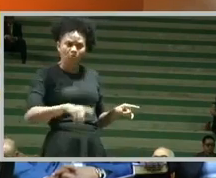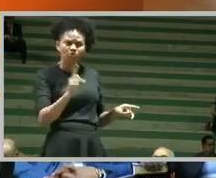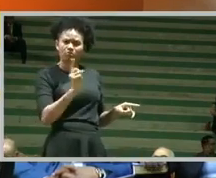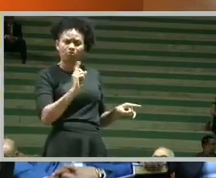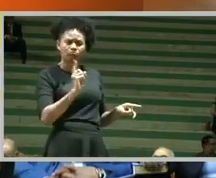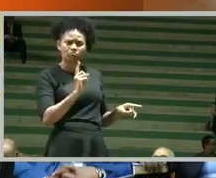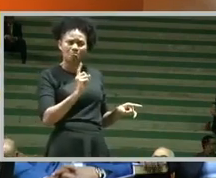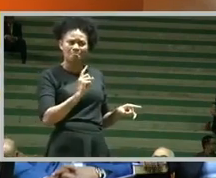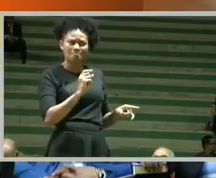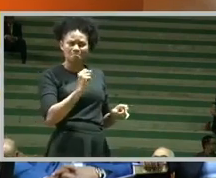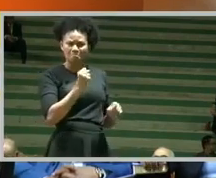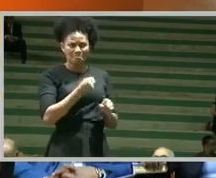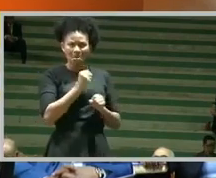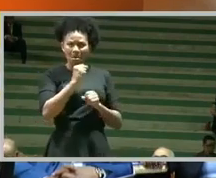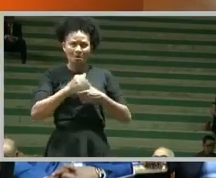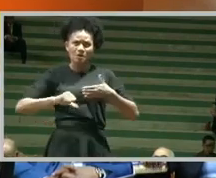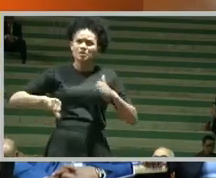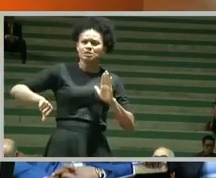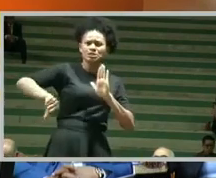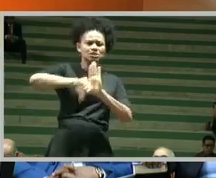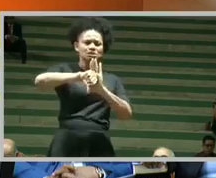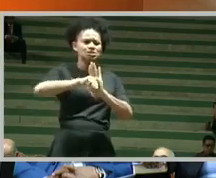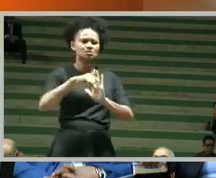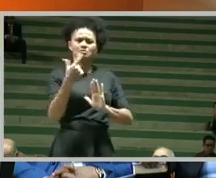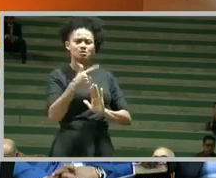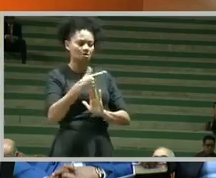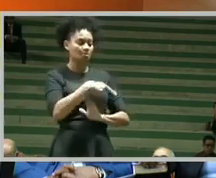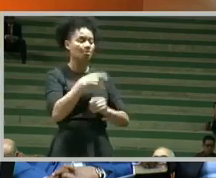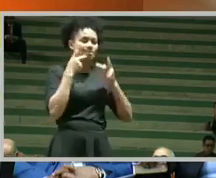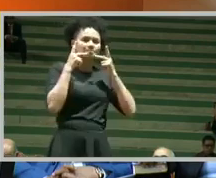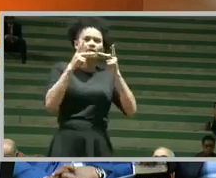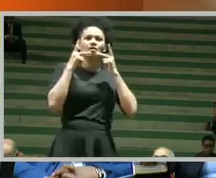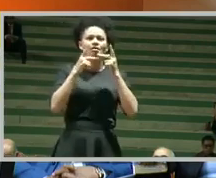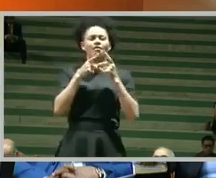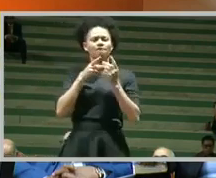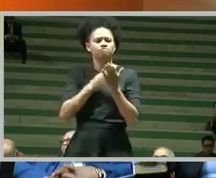ou criminoso. É porque era pregador fiel.